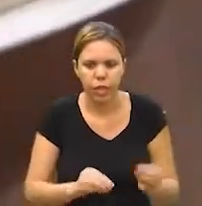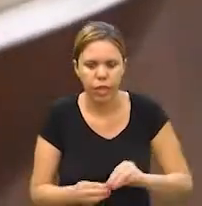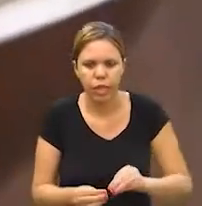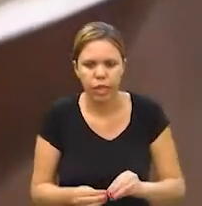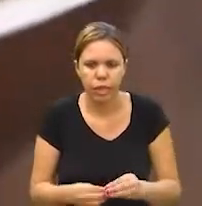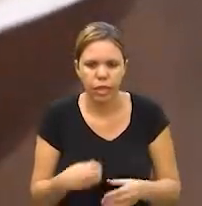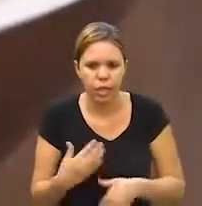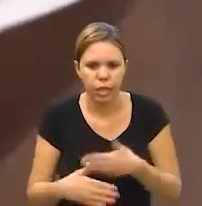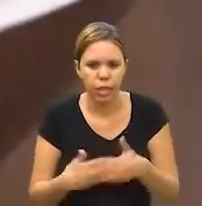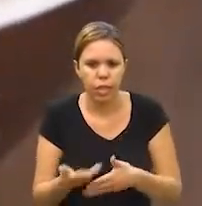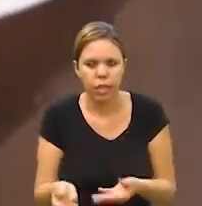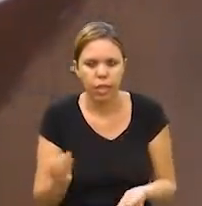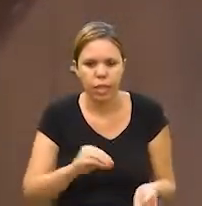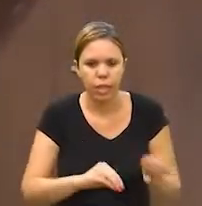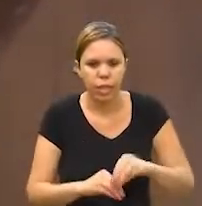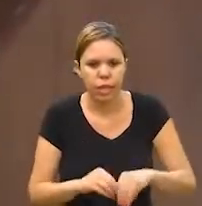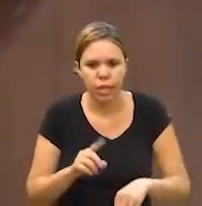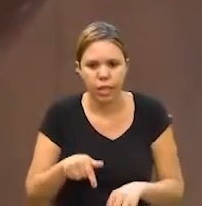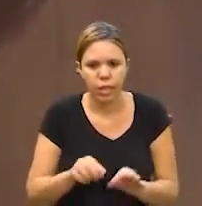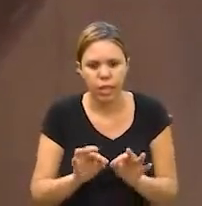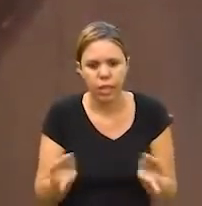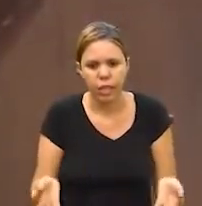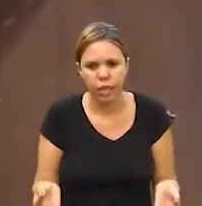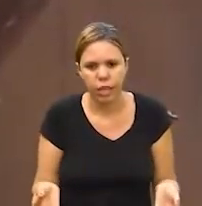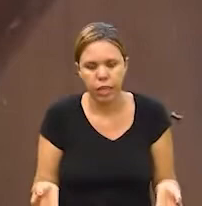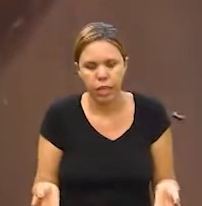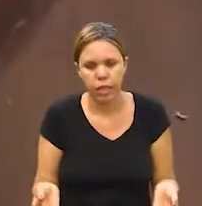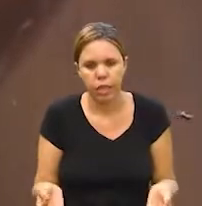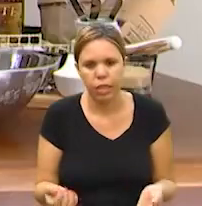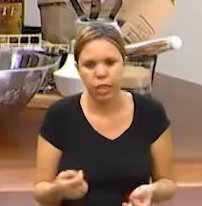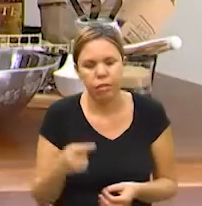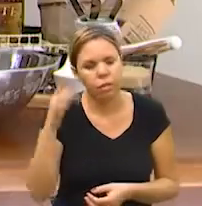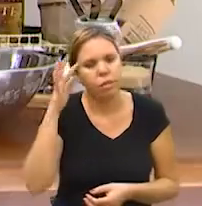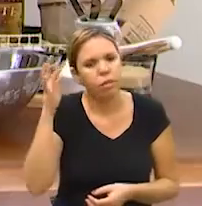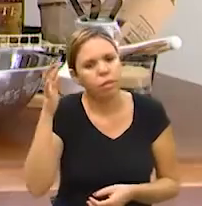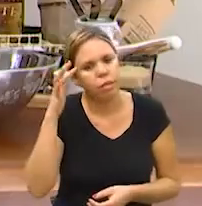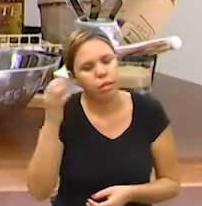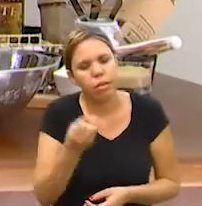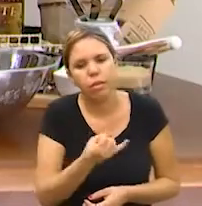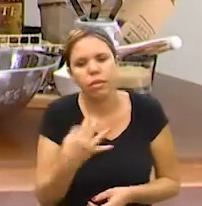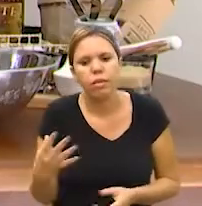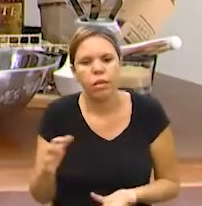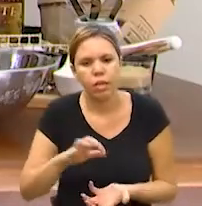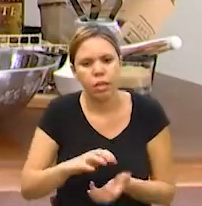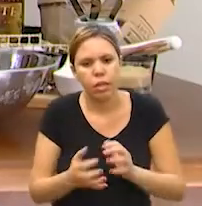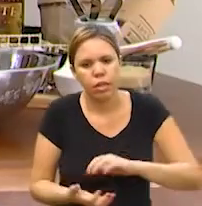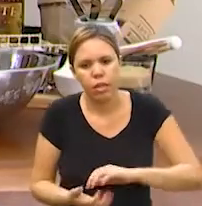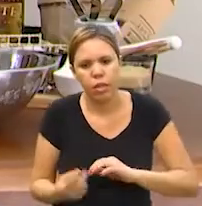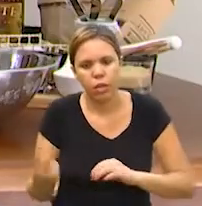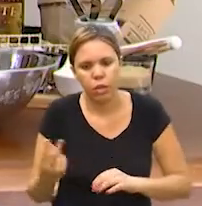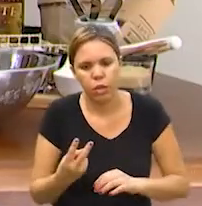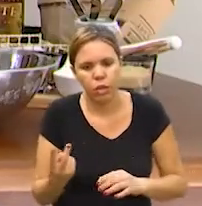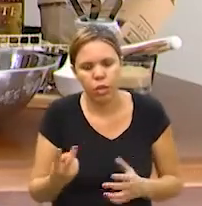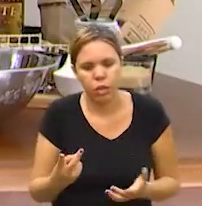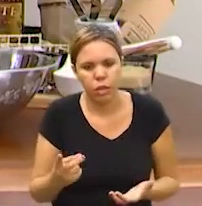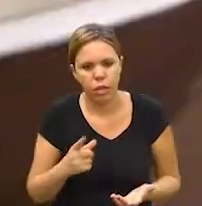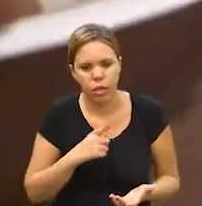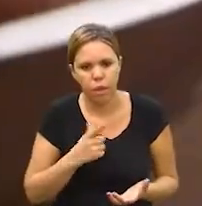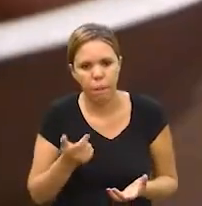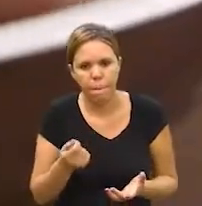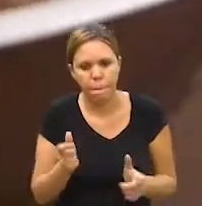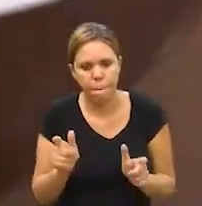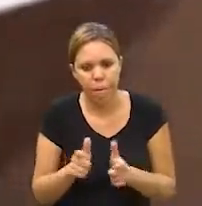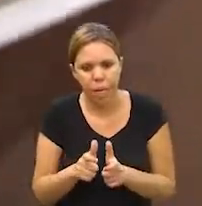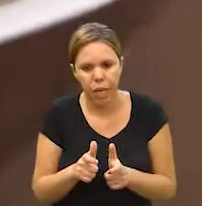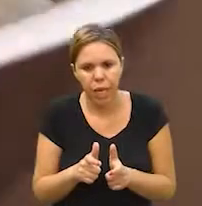O processo de dobras, ele é muito simples. Então eu vou imaginar um terço da massa, vou usar esses dois dedos porque é uma massa